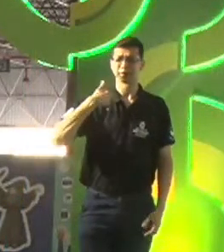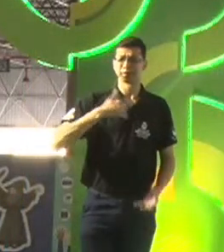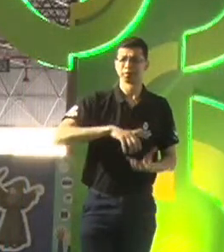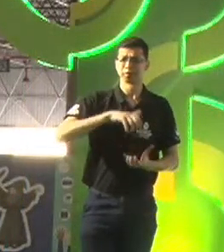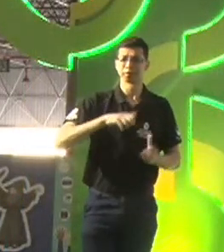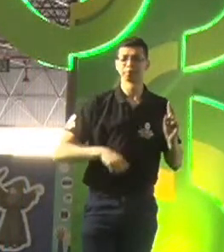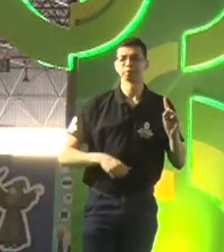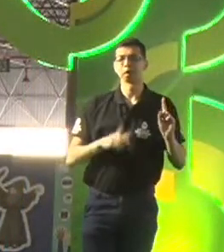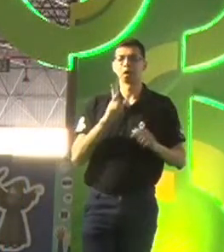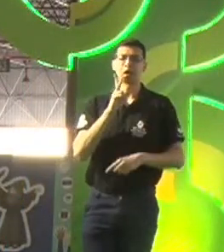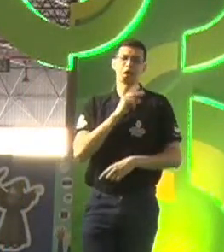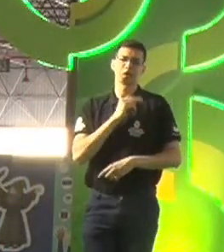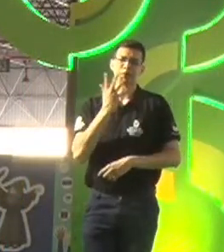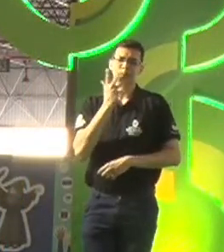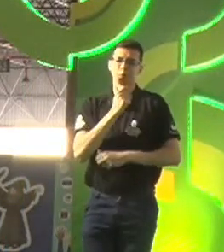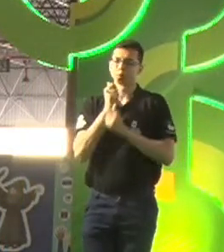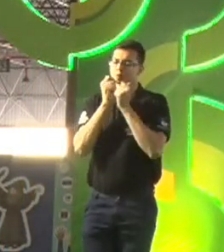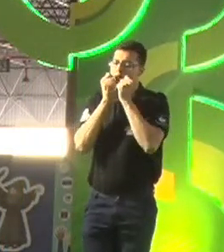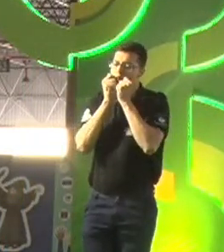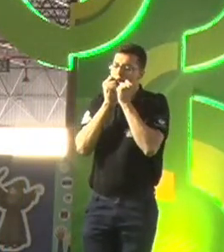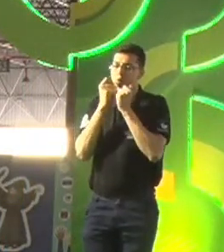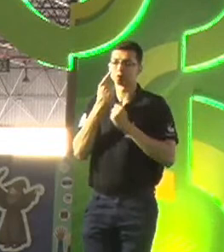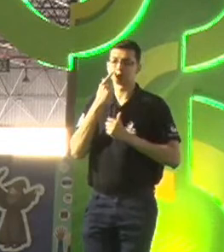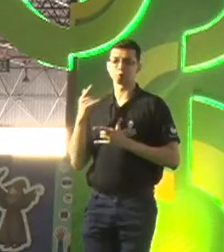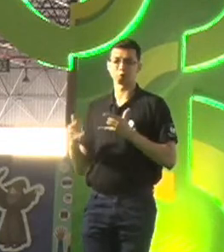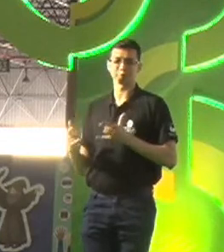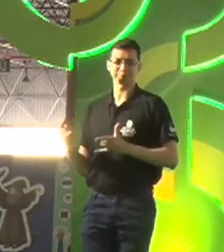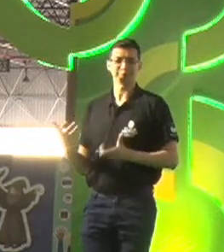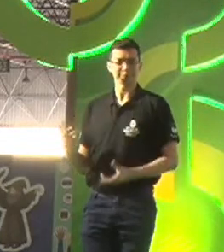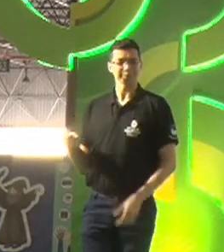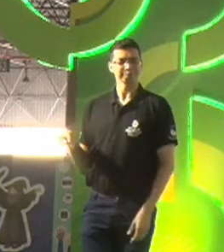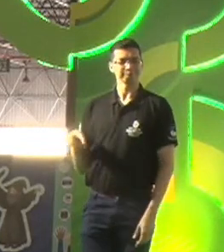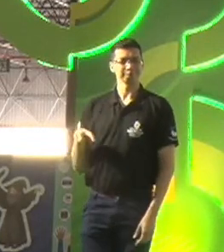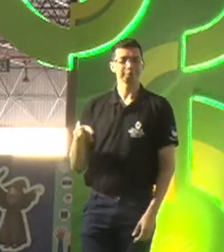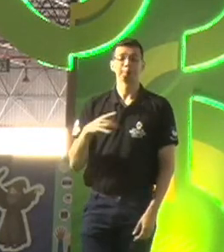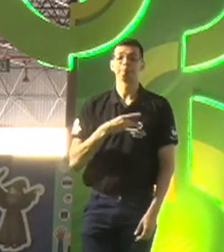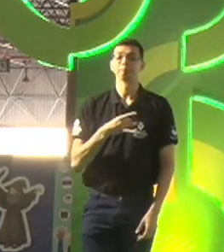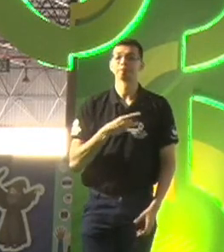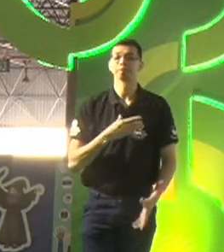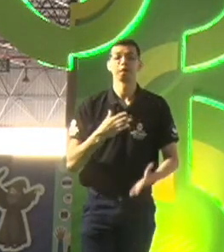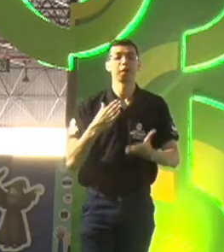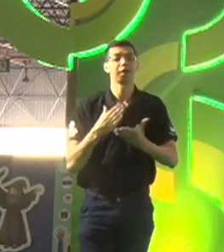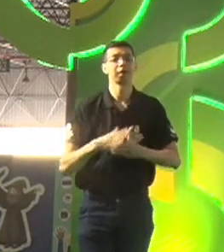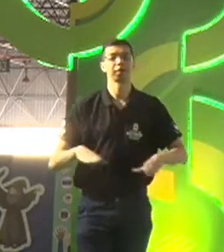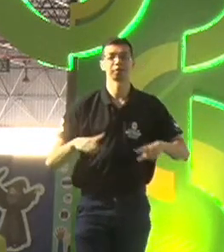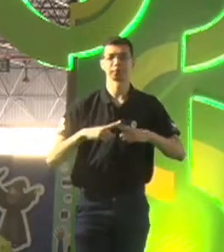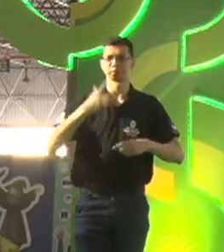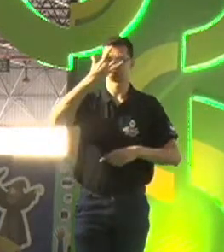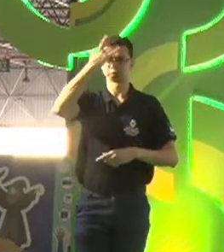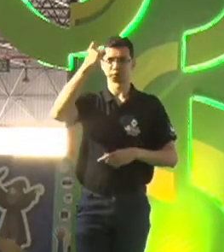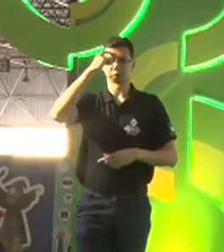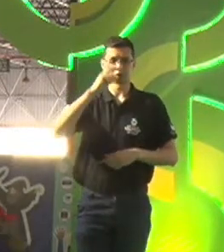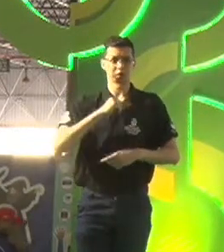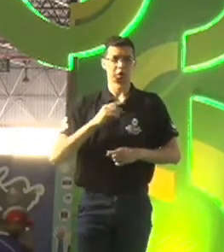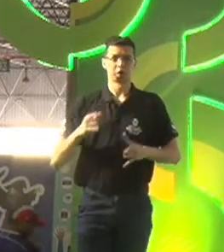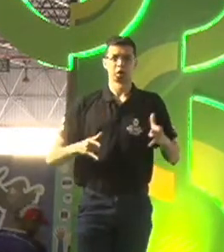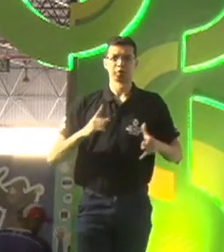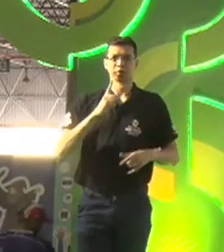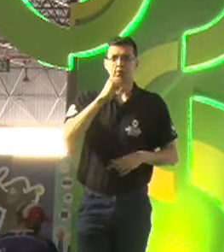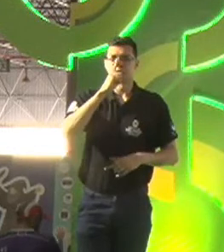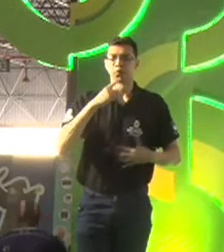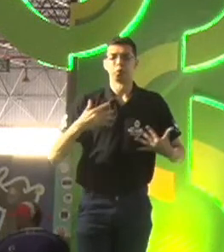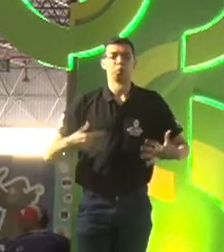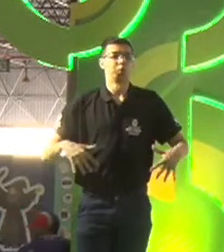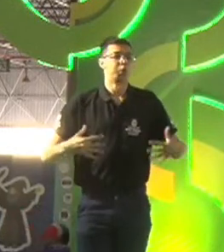quem roubou fofo então assim já quebrava aquele medo inicial de que as pessoas tinham de que um robô era algo perigoso de que